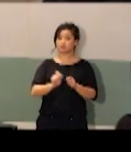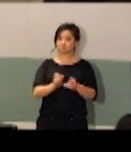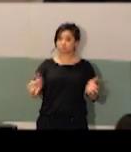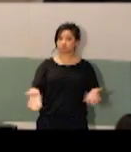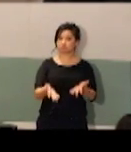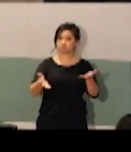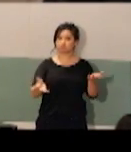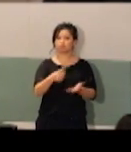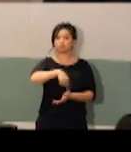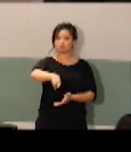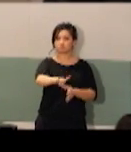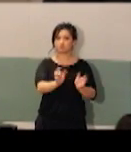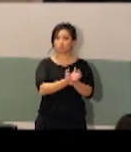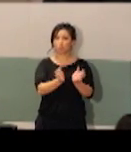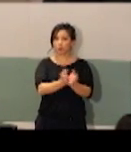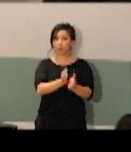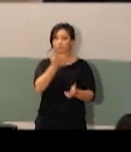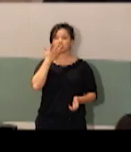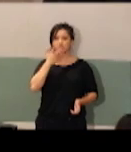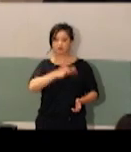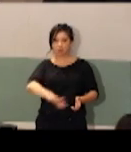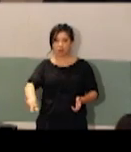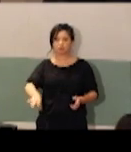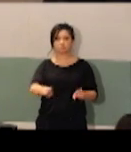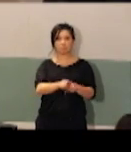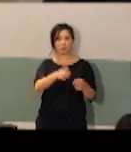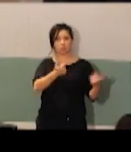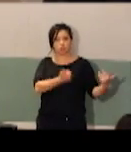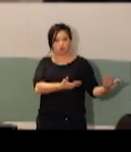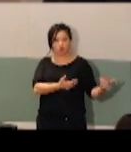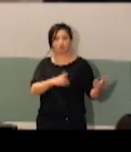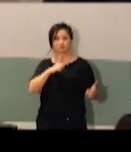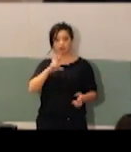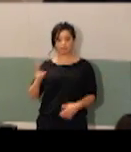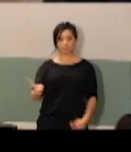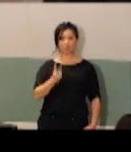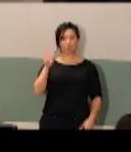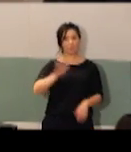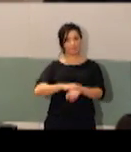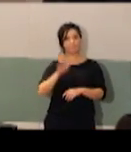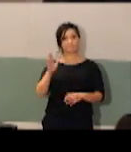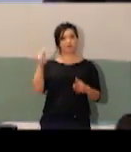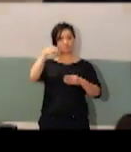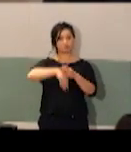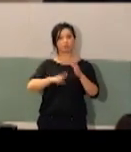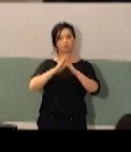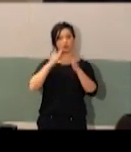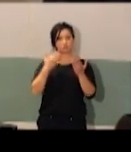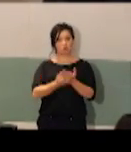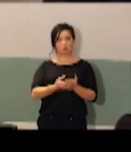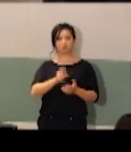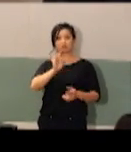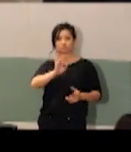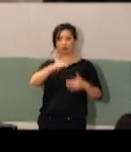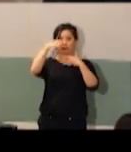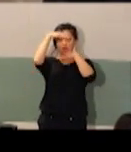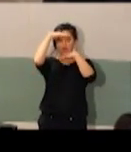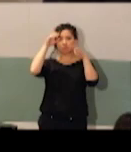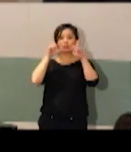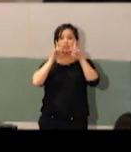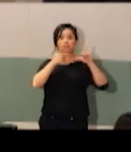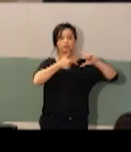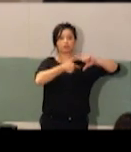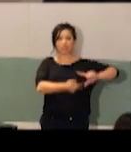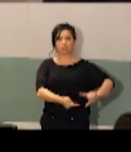se valorizem mais na escola e não fiquem no modelo tradicional de ensino. Claro que as vilas olímpicas